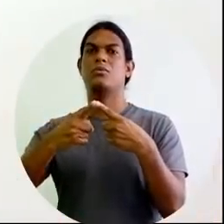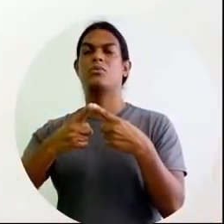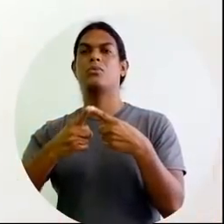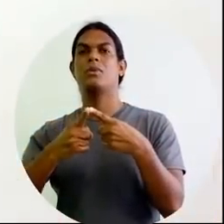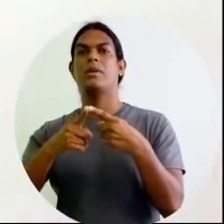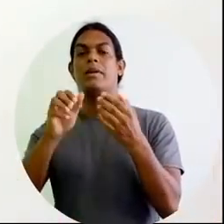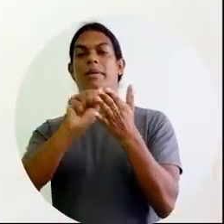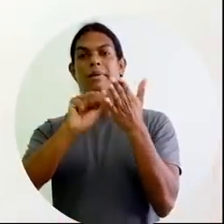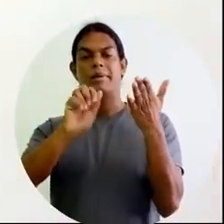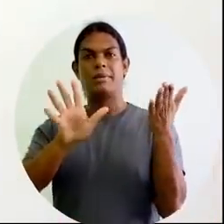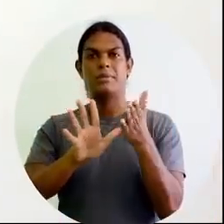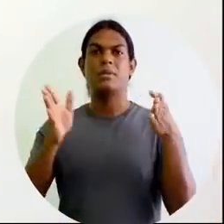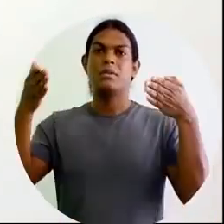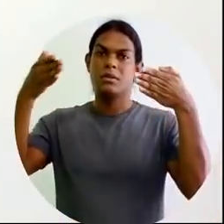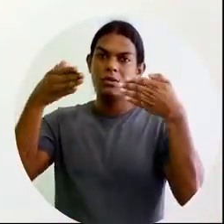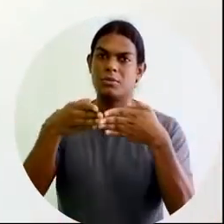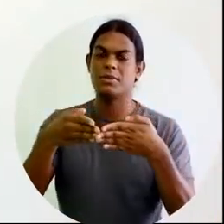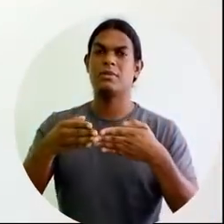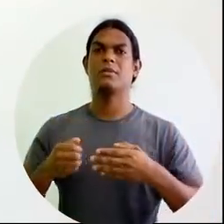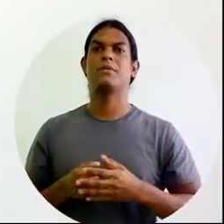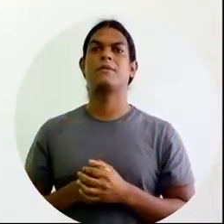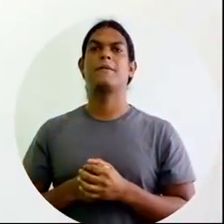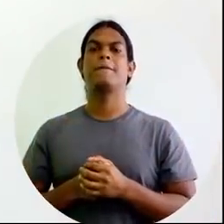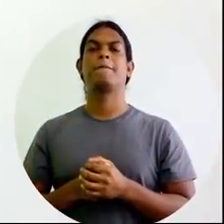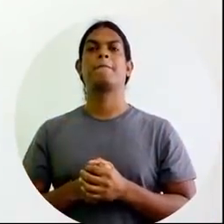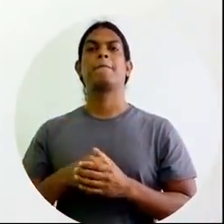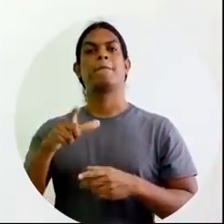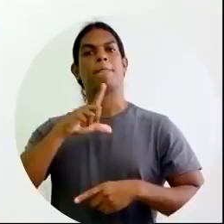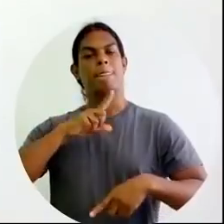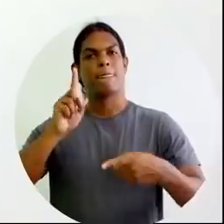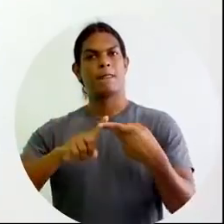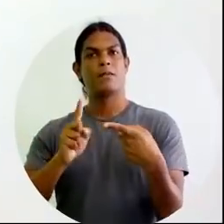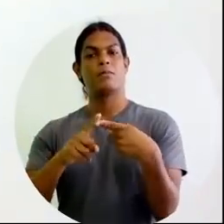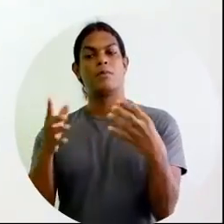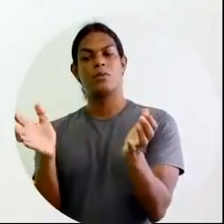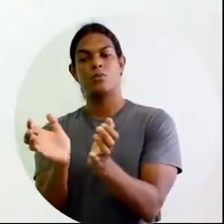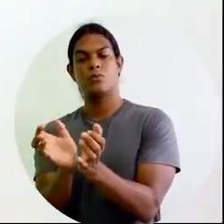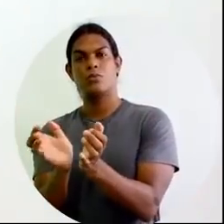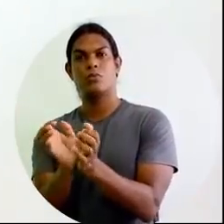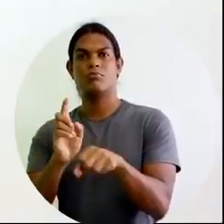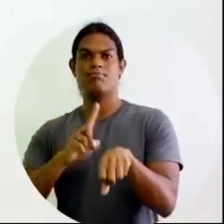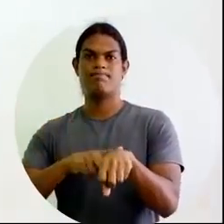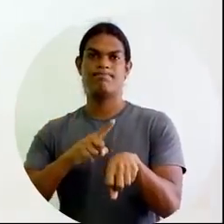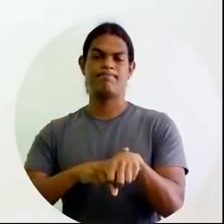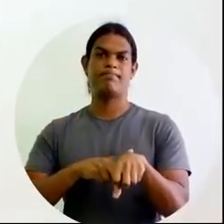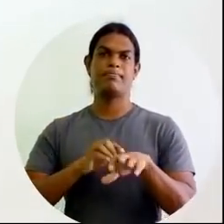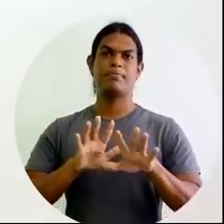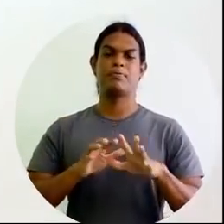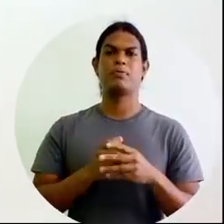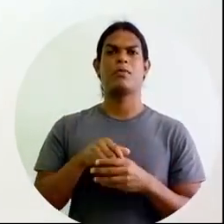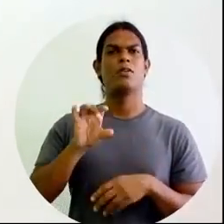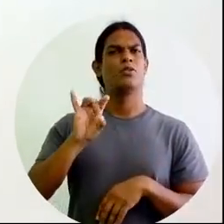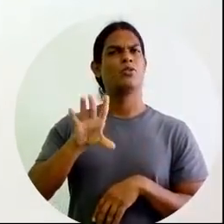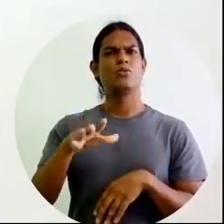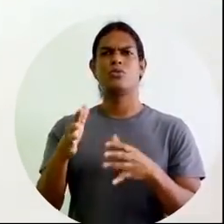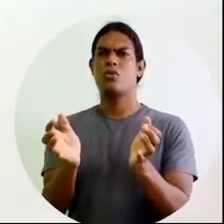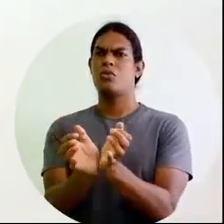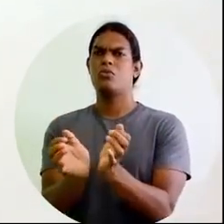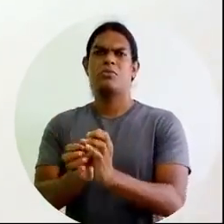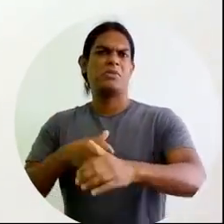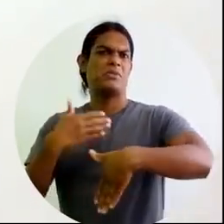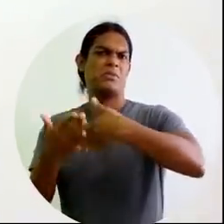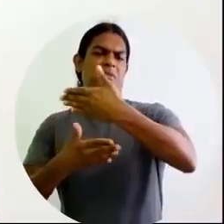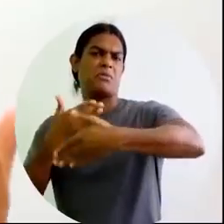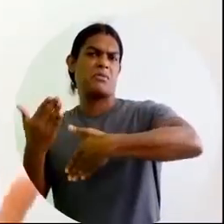tarefa. Grupo de tarefa. E nós temos também os grupos temporários, Como o próprio nome já diz, são grupos que